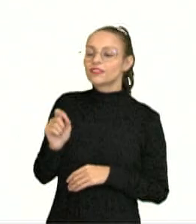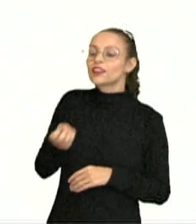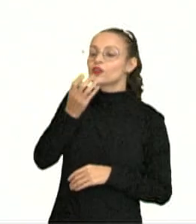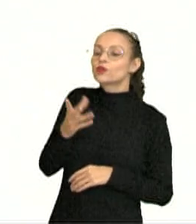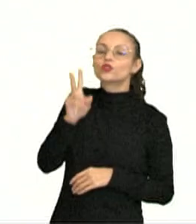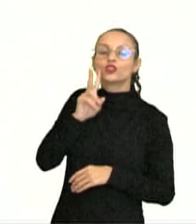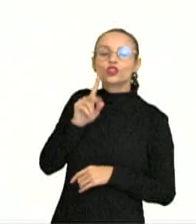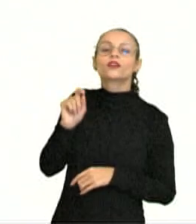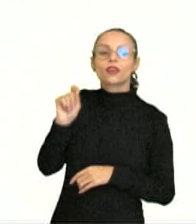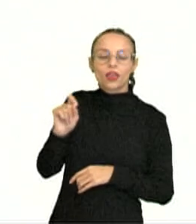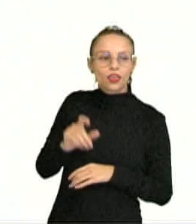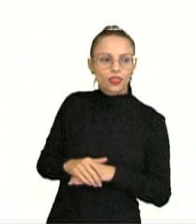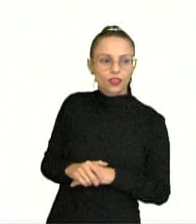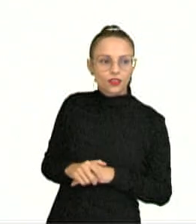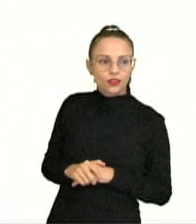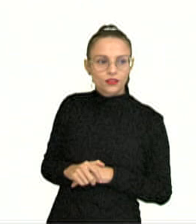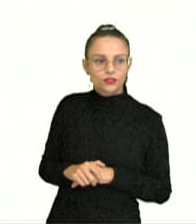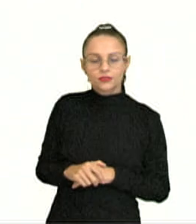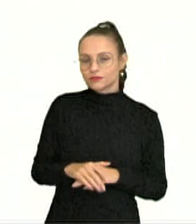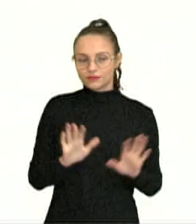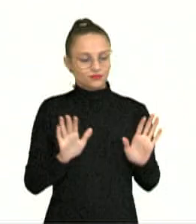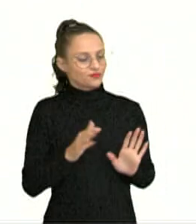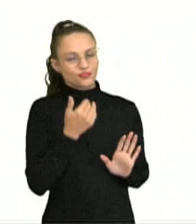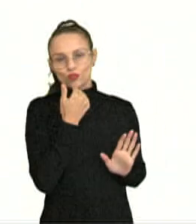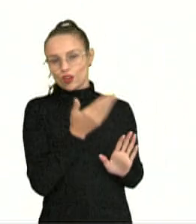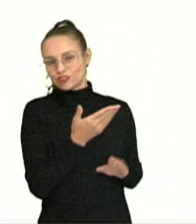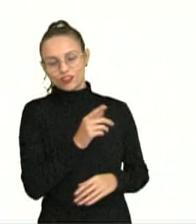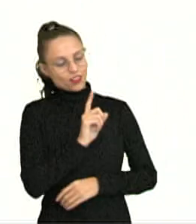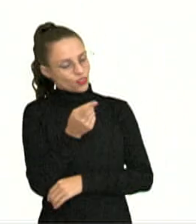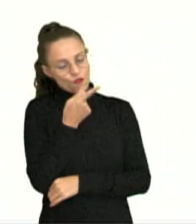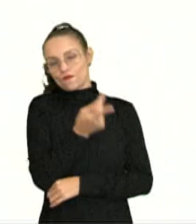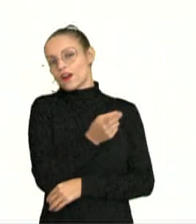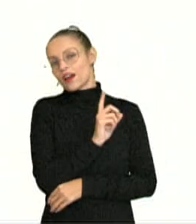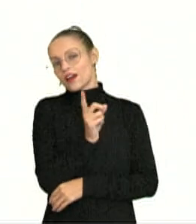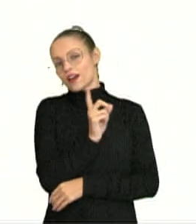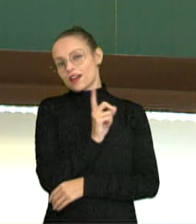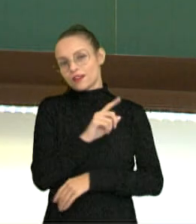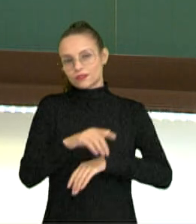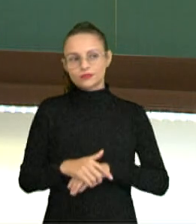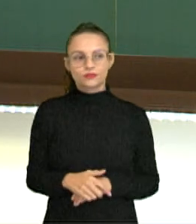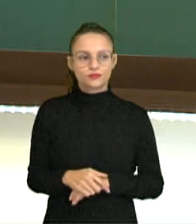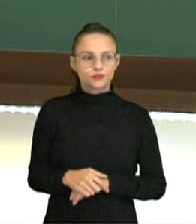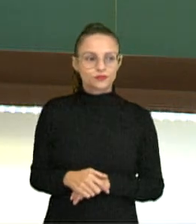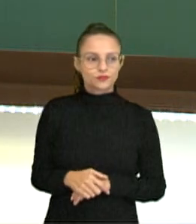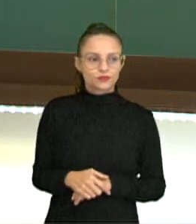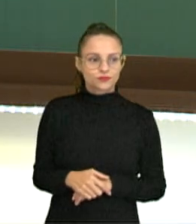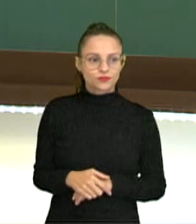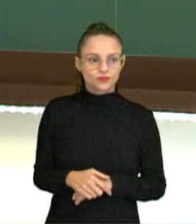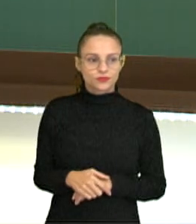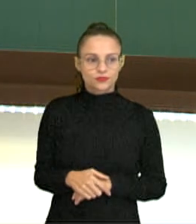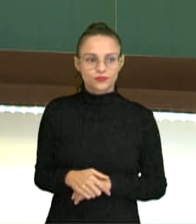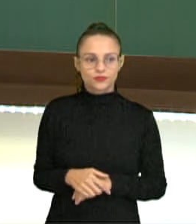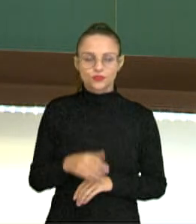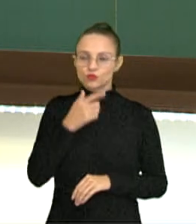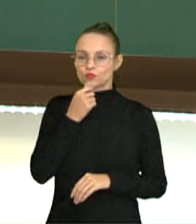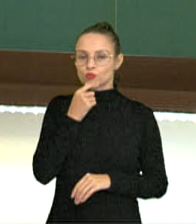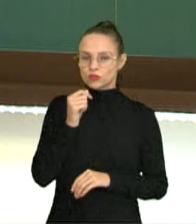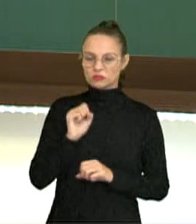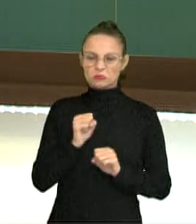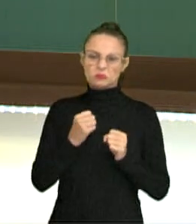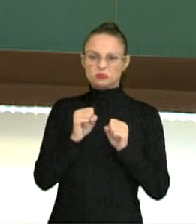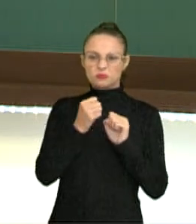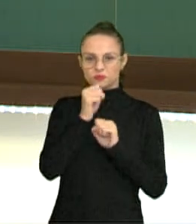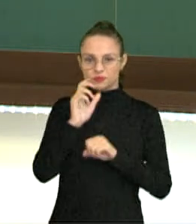contou essas histórias? Maria, não adianta que eu não digo. Chiquinho resmunga e remexe-se.